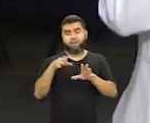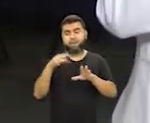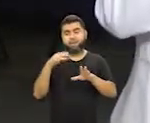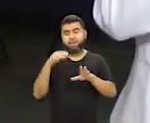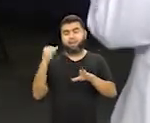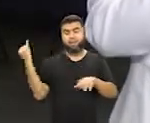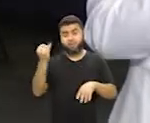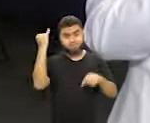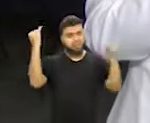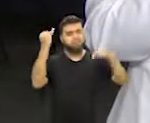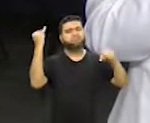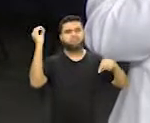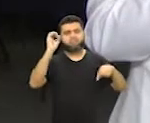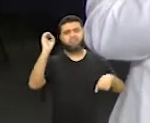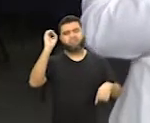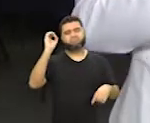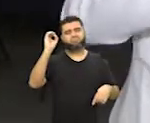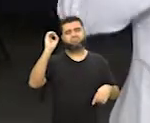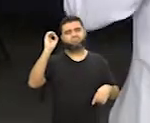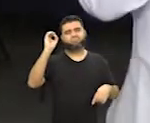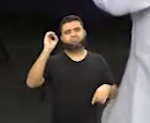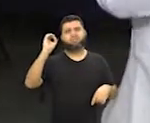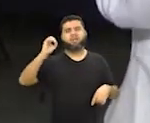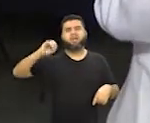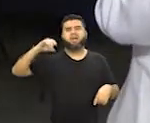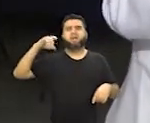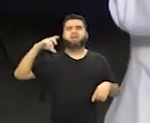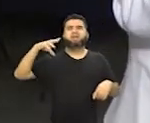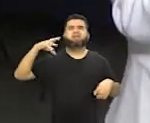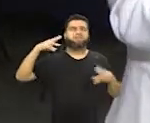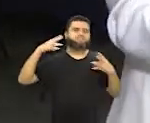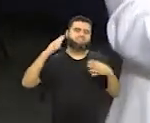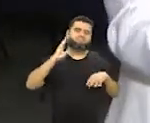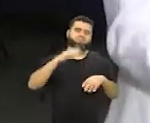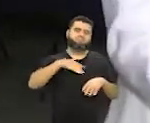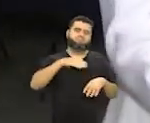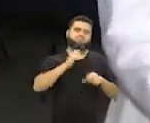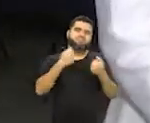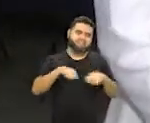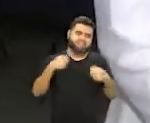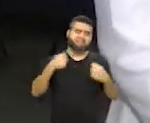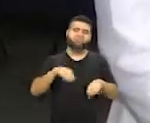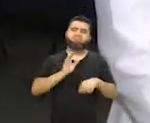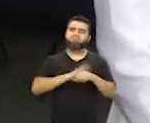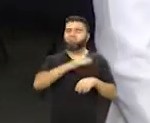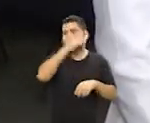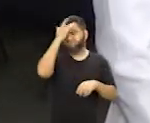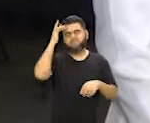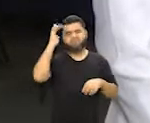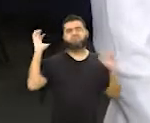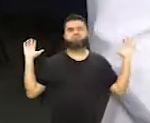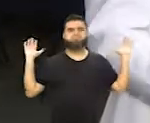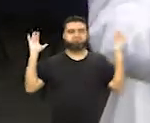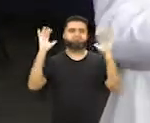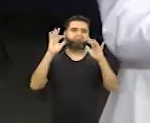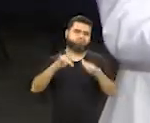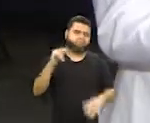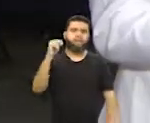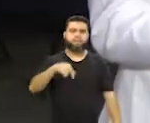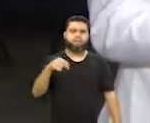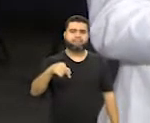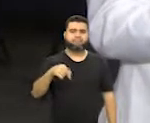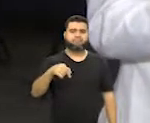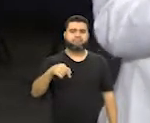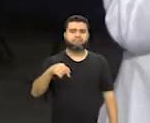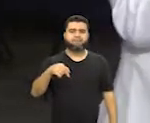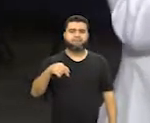era até para o município, que muito mais pessoas tinham que vir fazer esse seminário. Até um termo